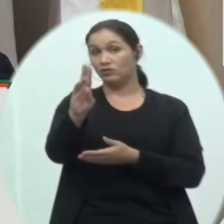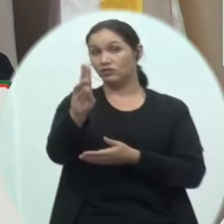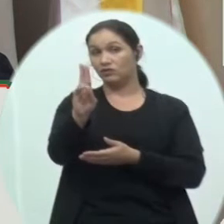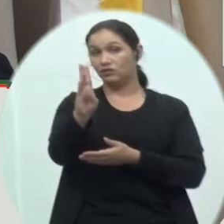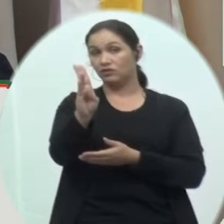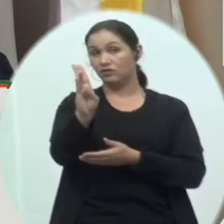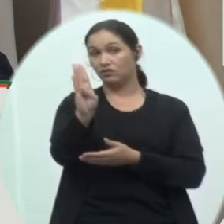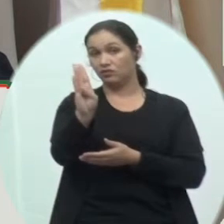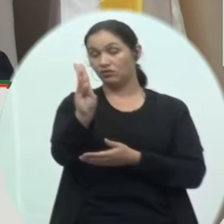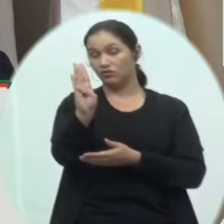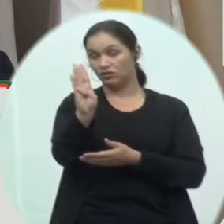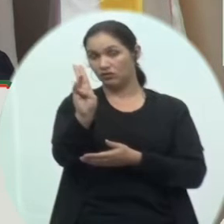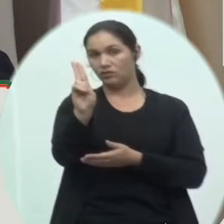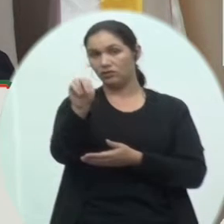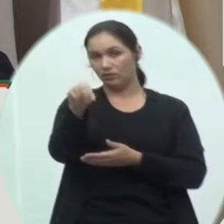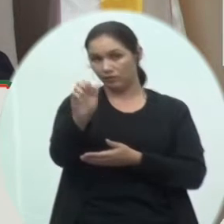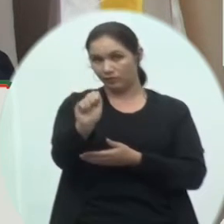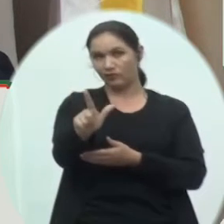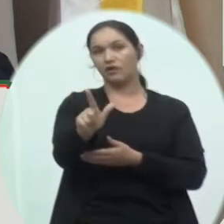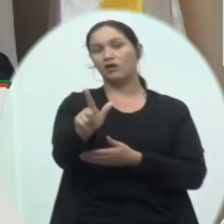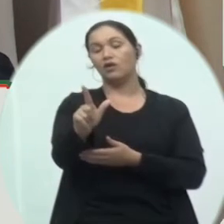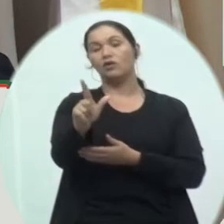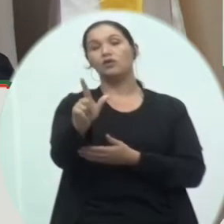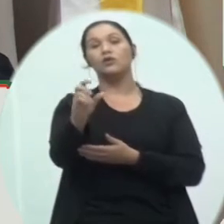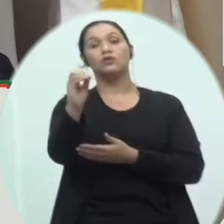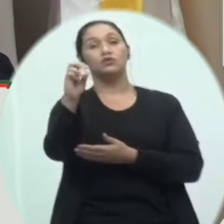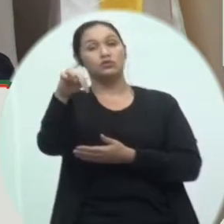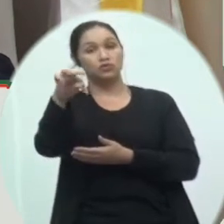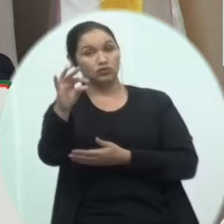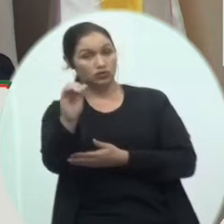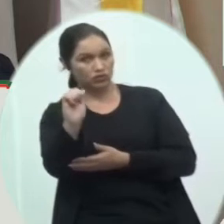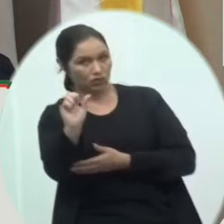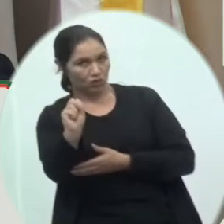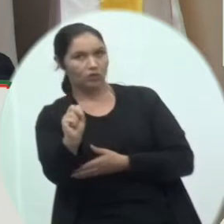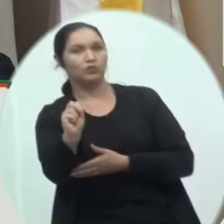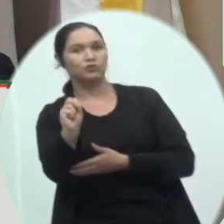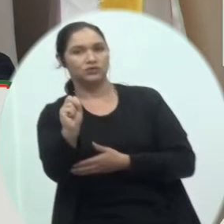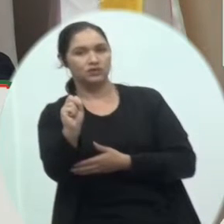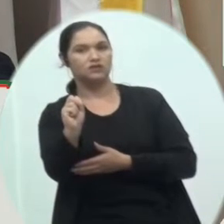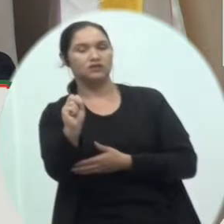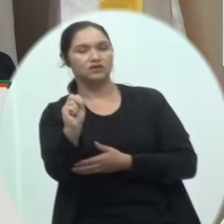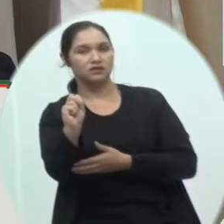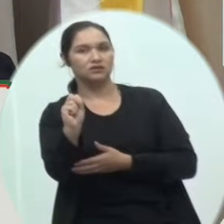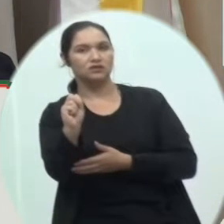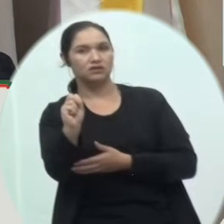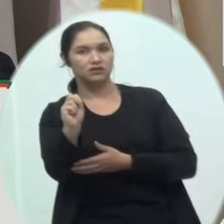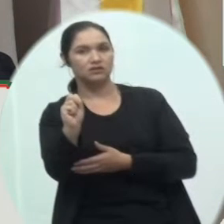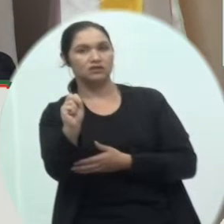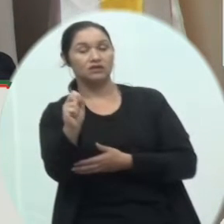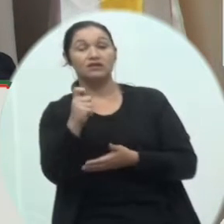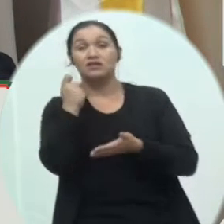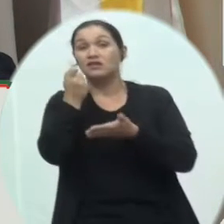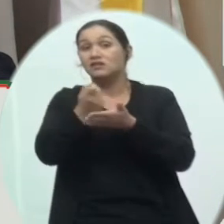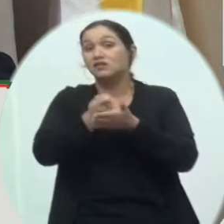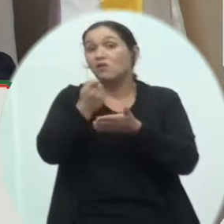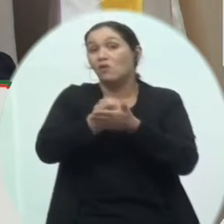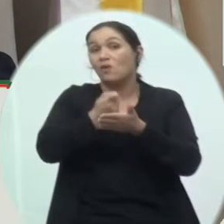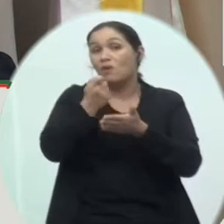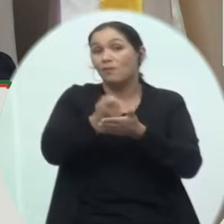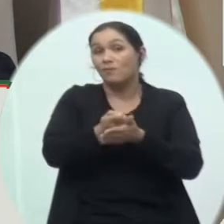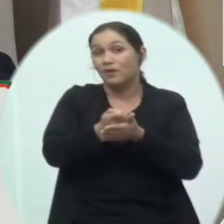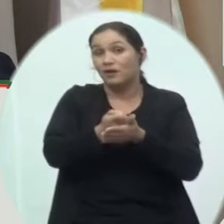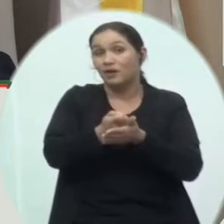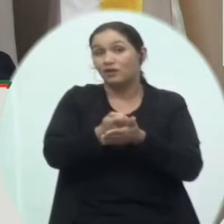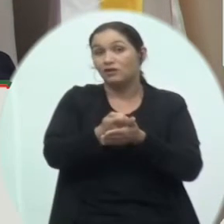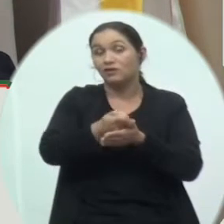para a reforma, que tinha 3 obras para ser executada, uma foi executada e as duas não foram